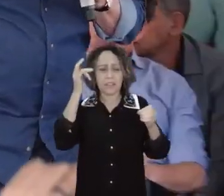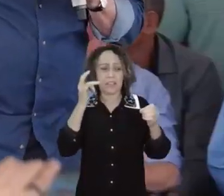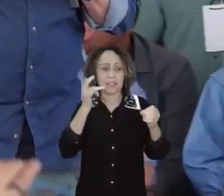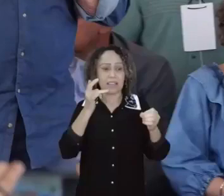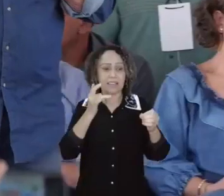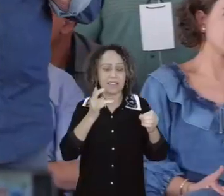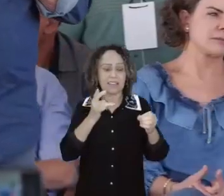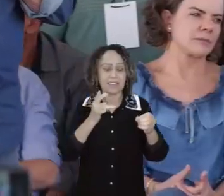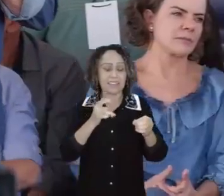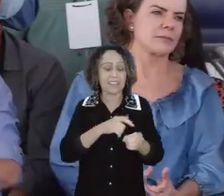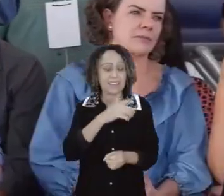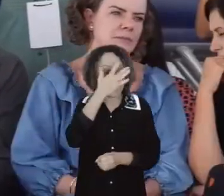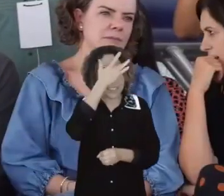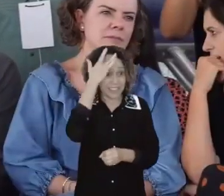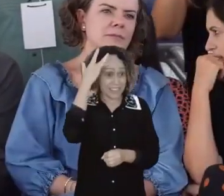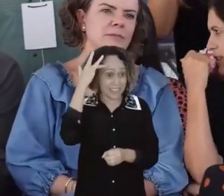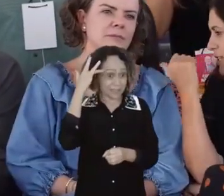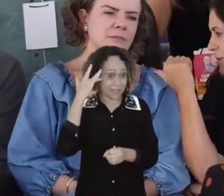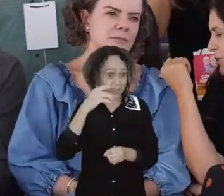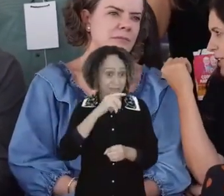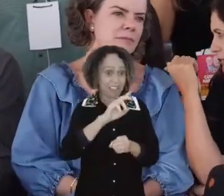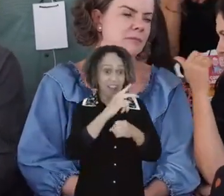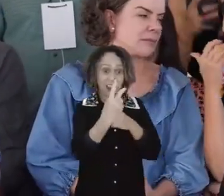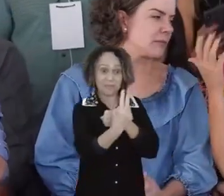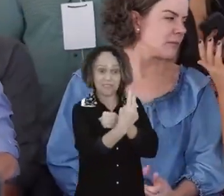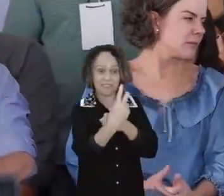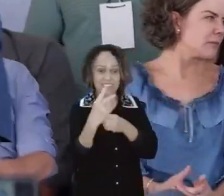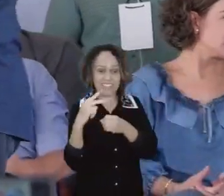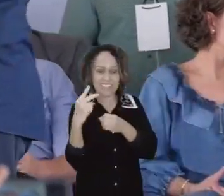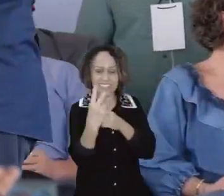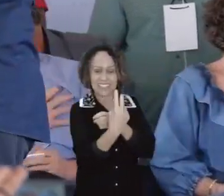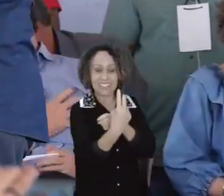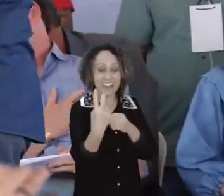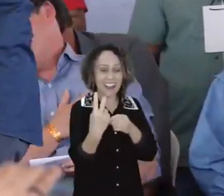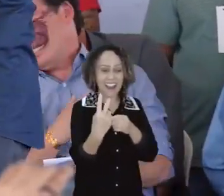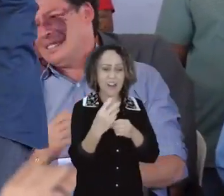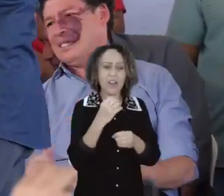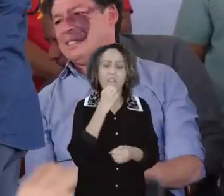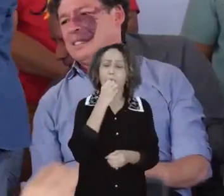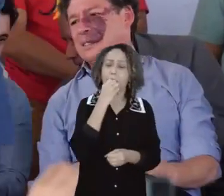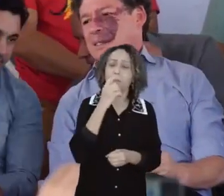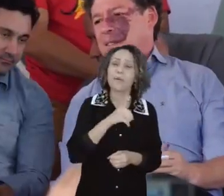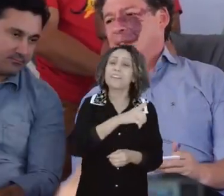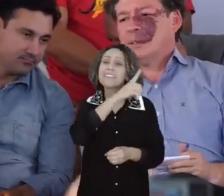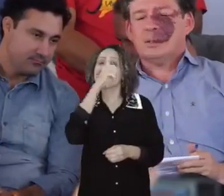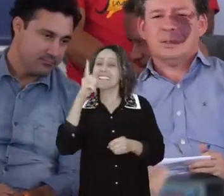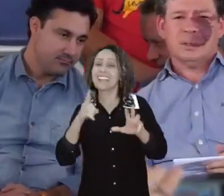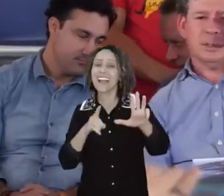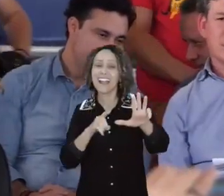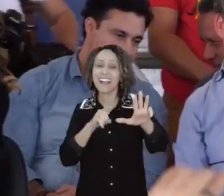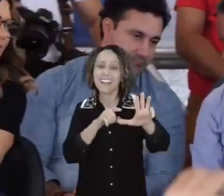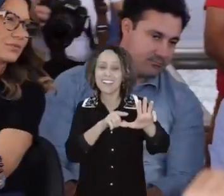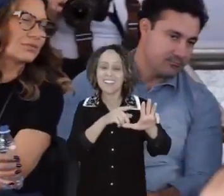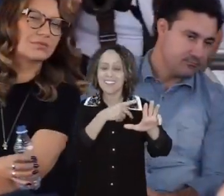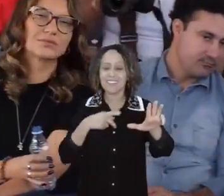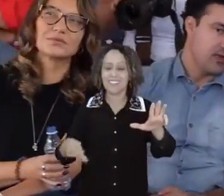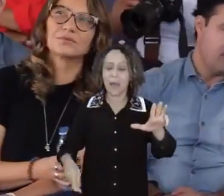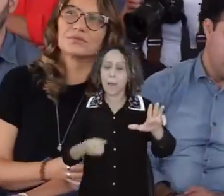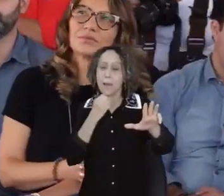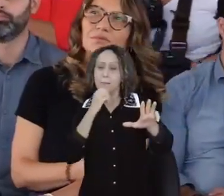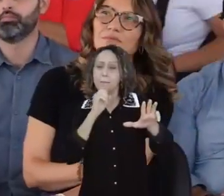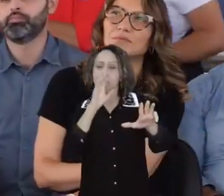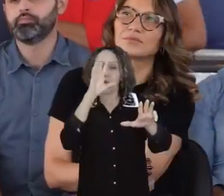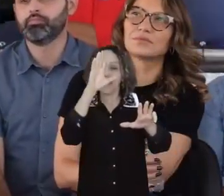pessoas pensavam que eu ia sair, mas eu não saí. Aí me ofereceram um acordo para sair com tornozeleira